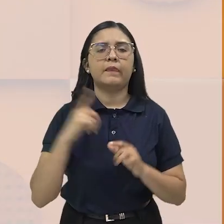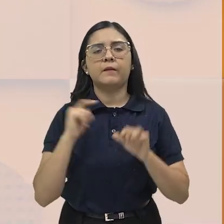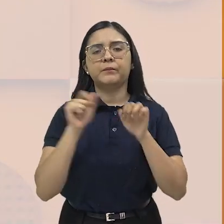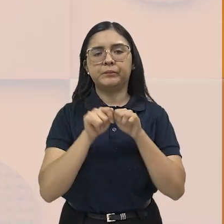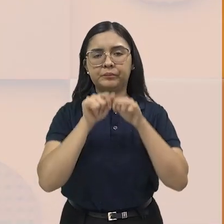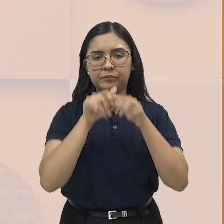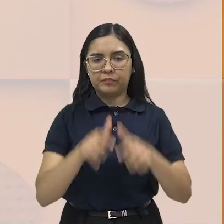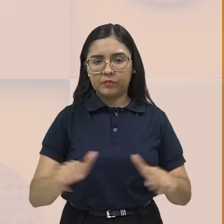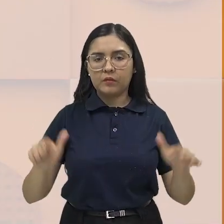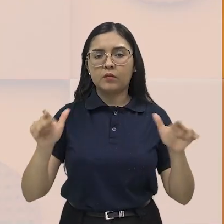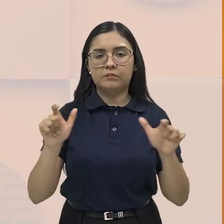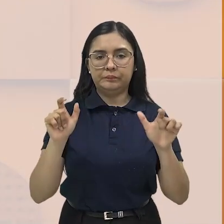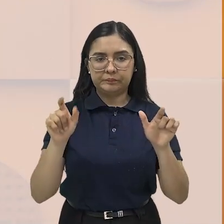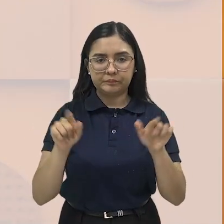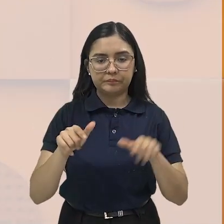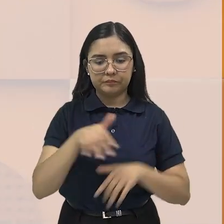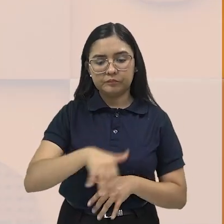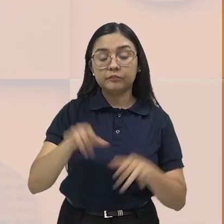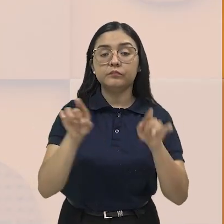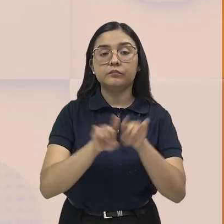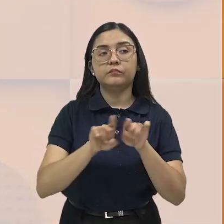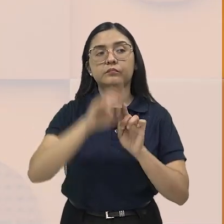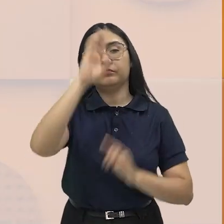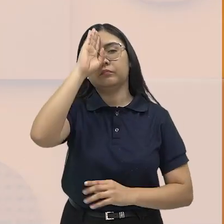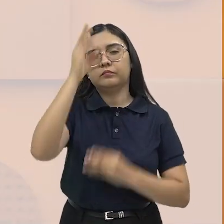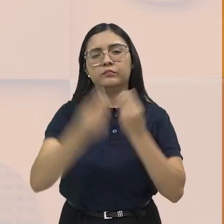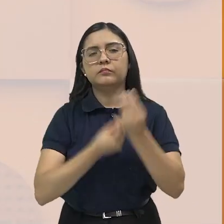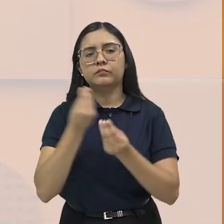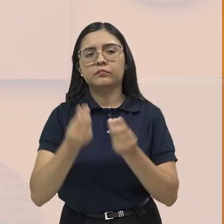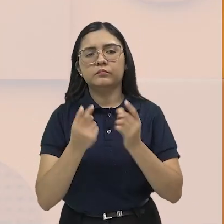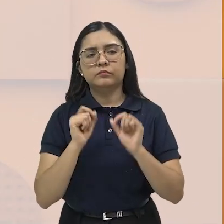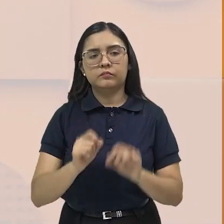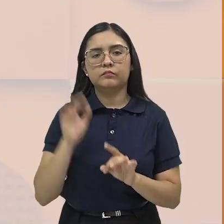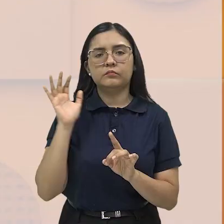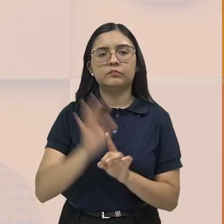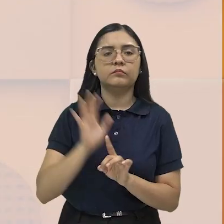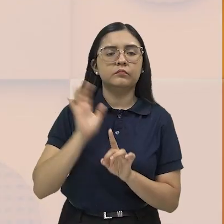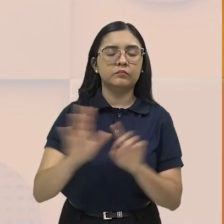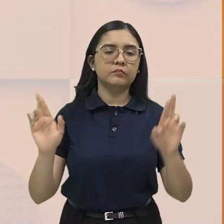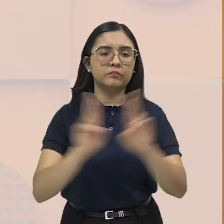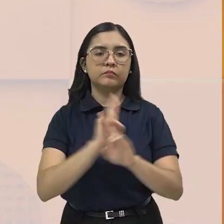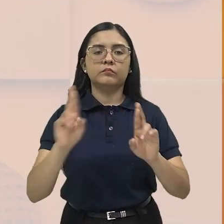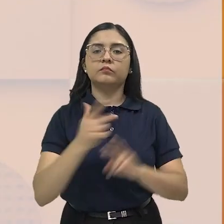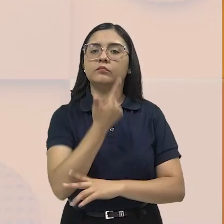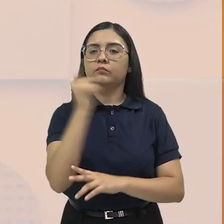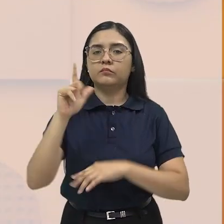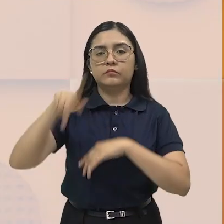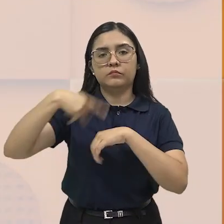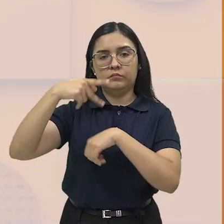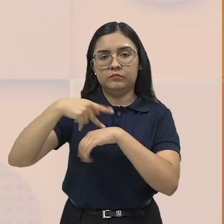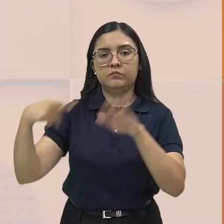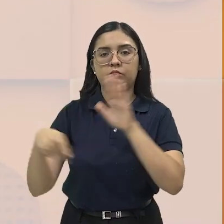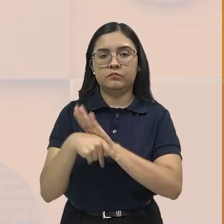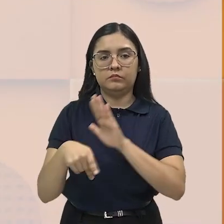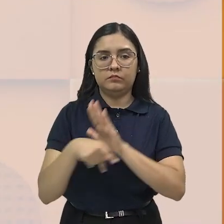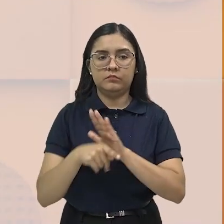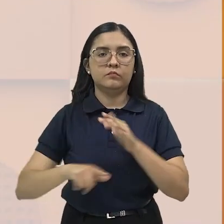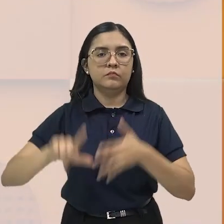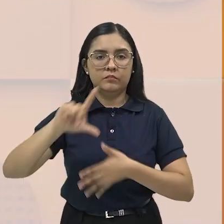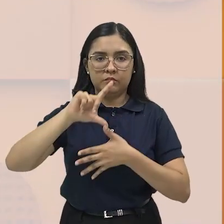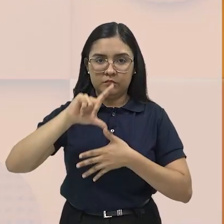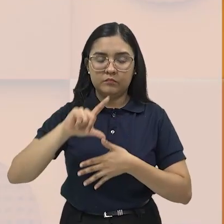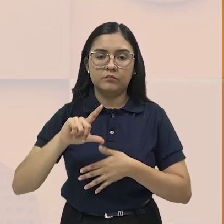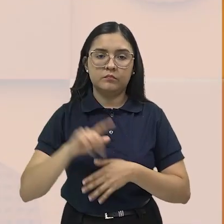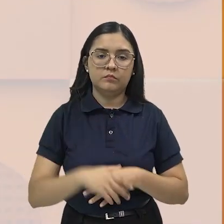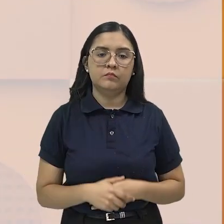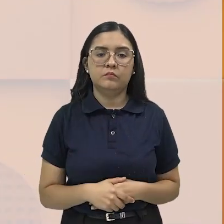expansão territorial e principalmente como isso afetou a relação com os demais países da América